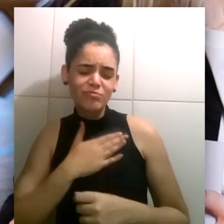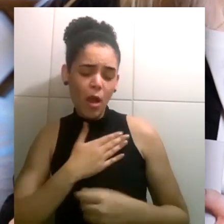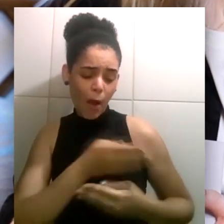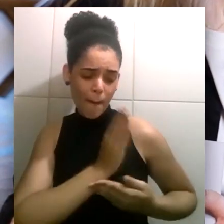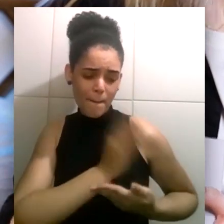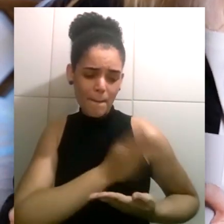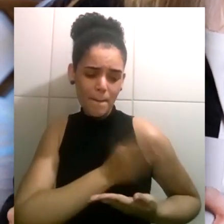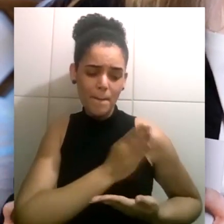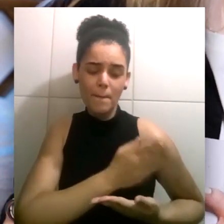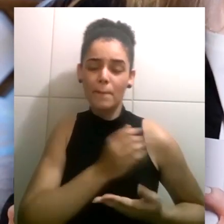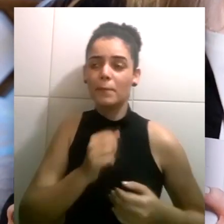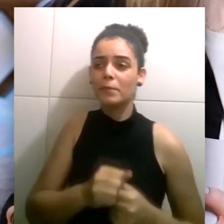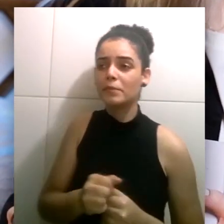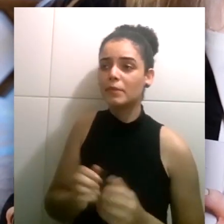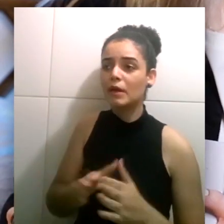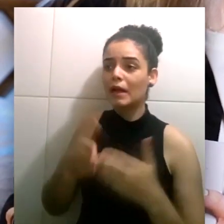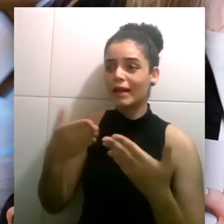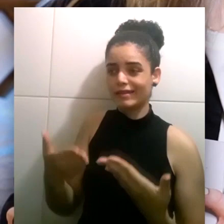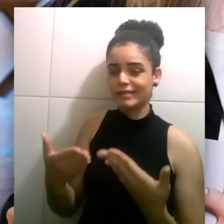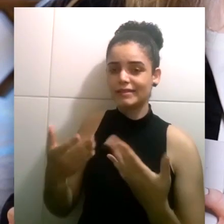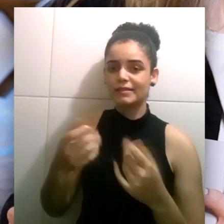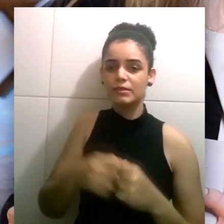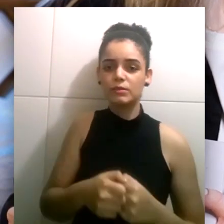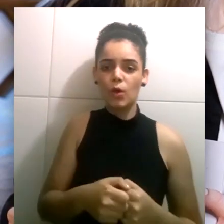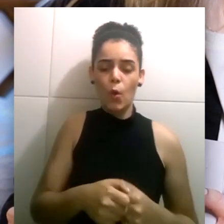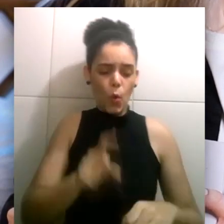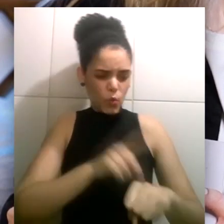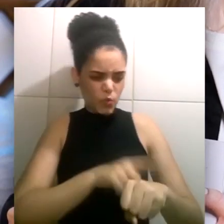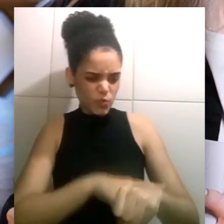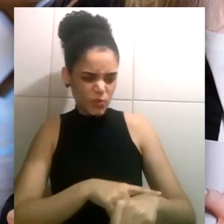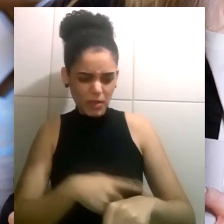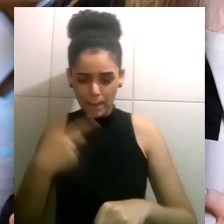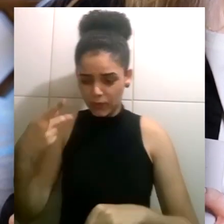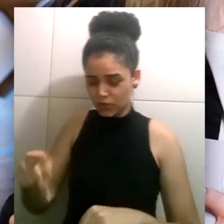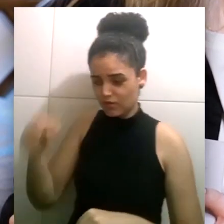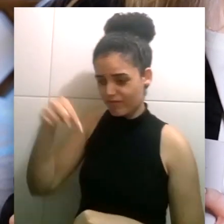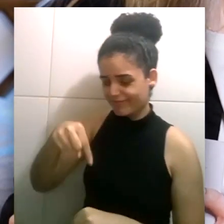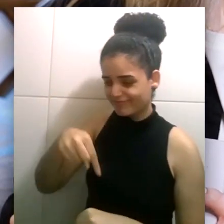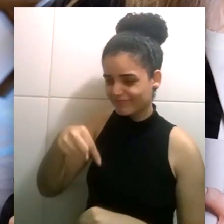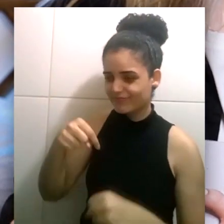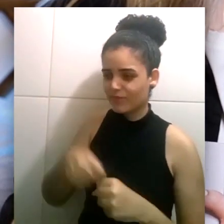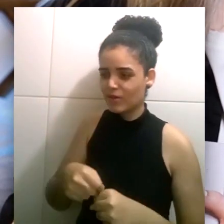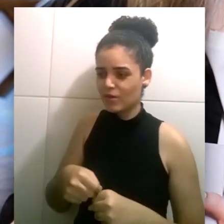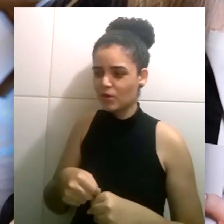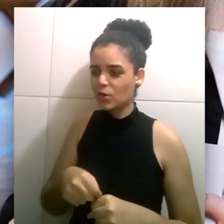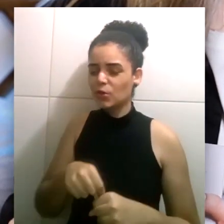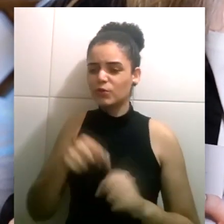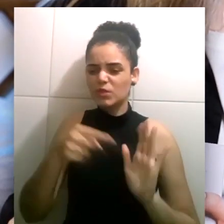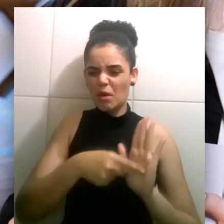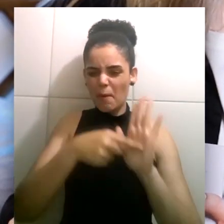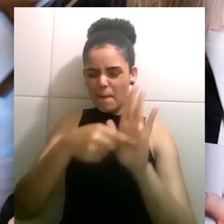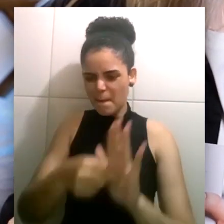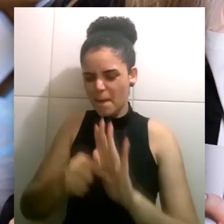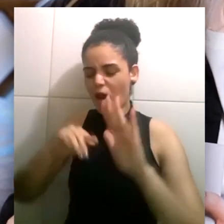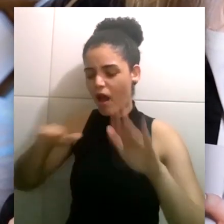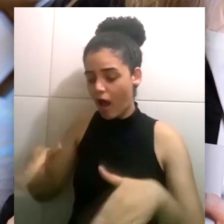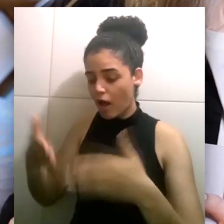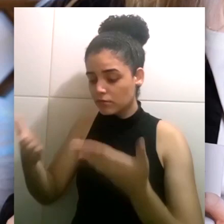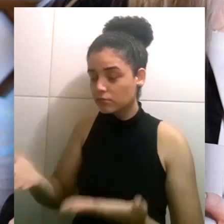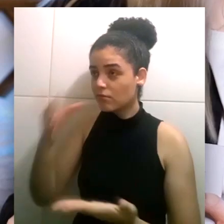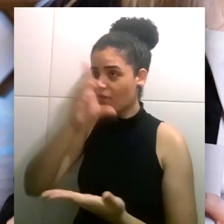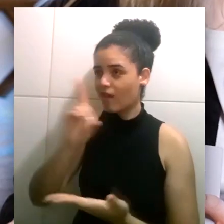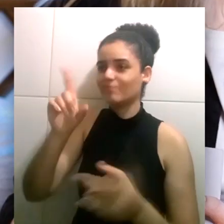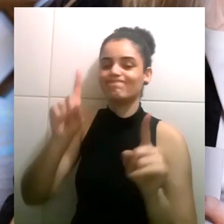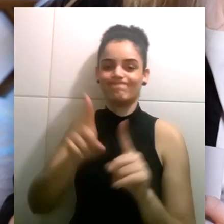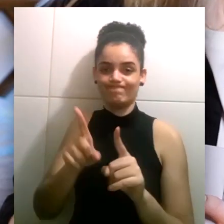palco, eu não tinha microfone, nada. Ele falou assim, Raquel, durante seu período aqui, eu não quero que você se identifique como só